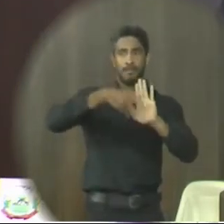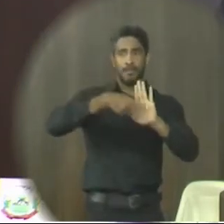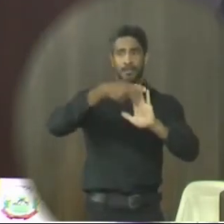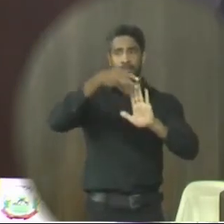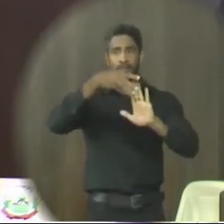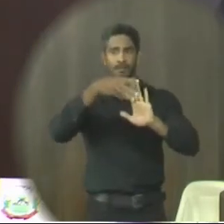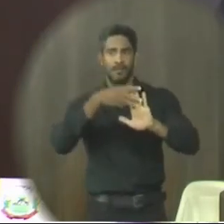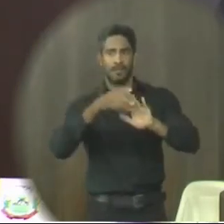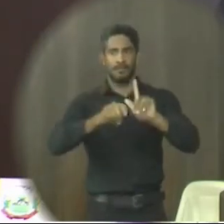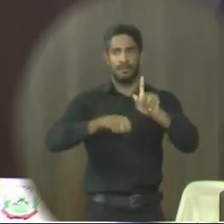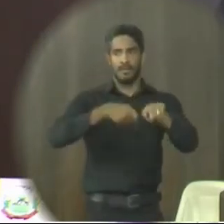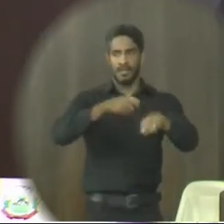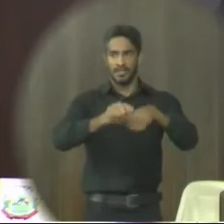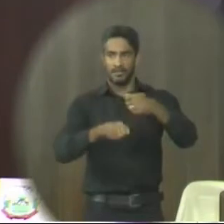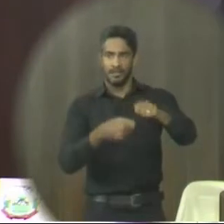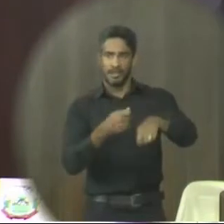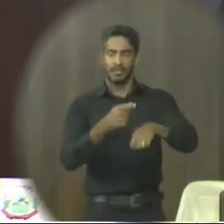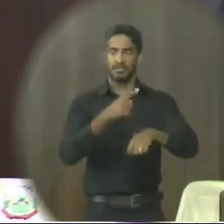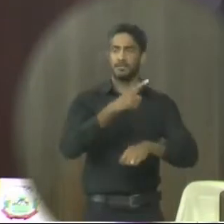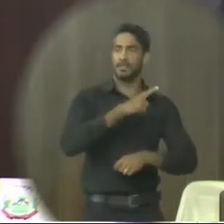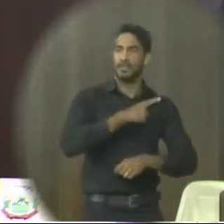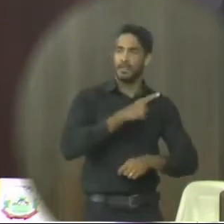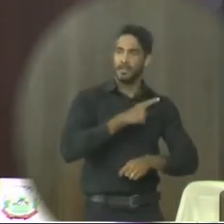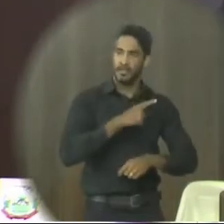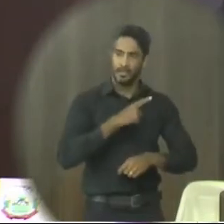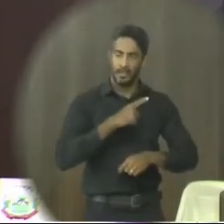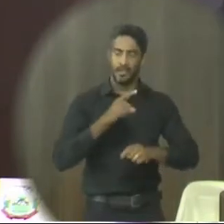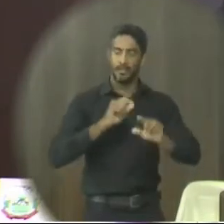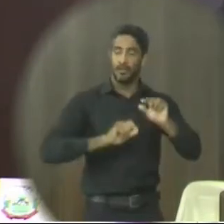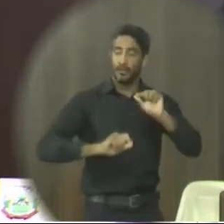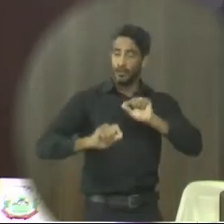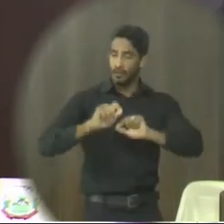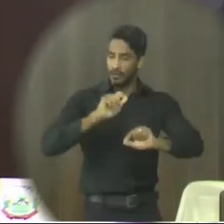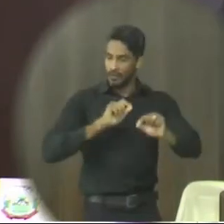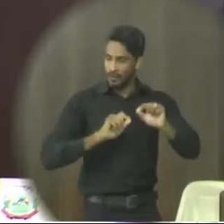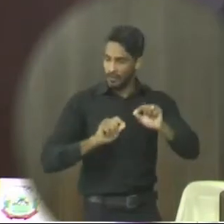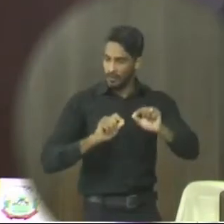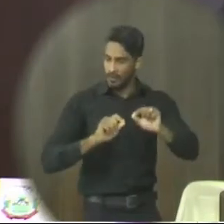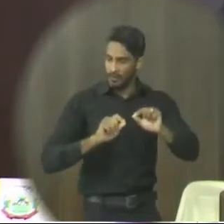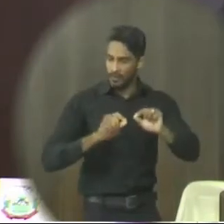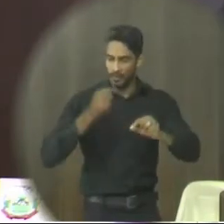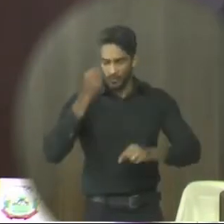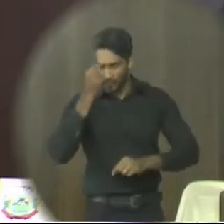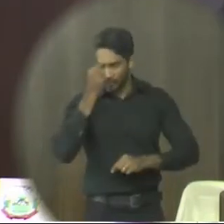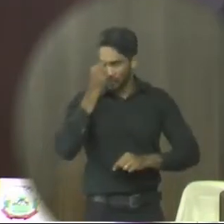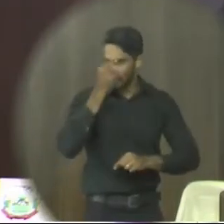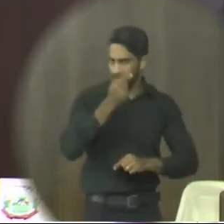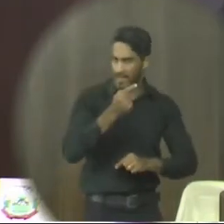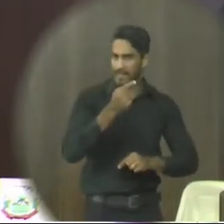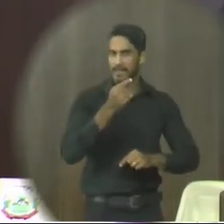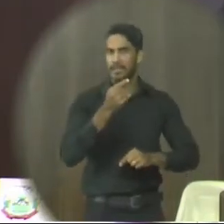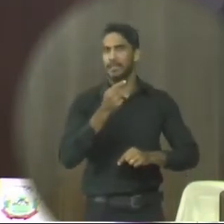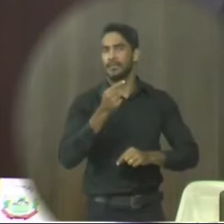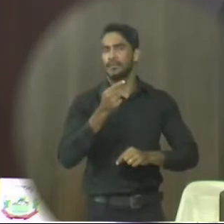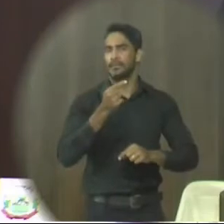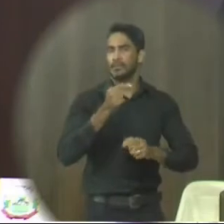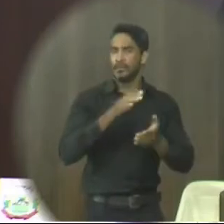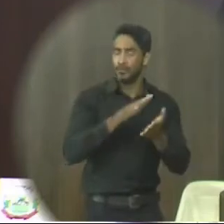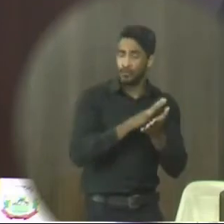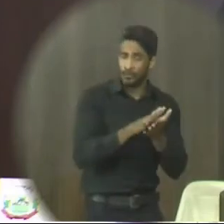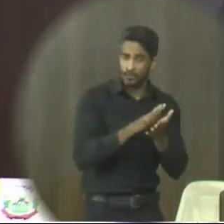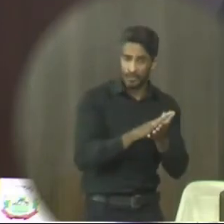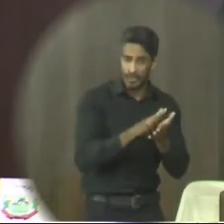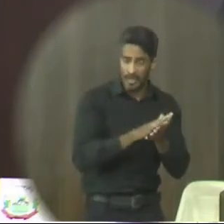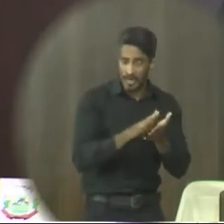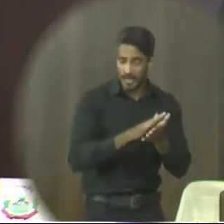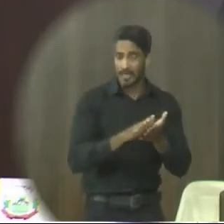administrativos e normativos que fixe para as artes para entre obrigações legais e das suas execuções por um